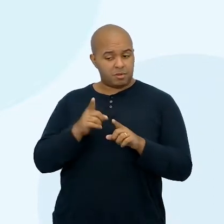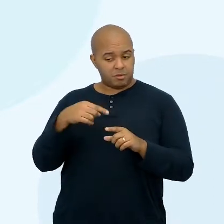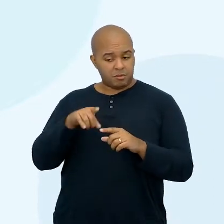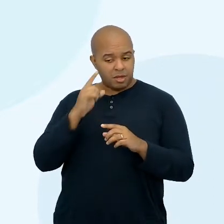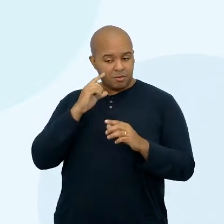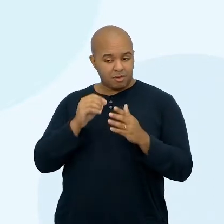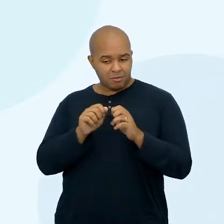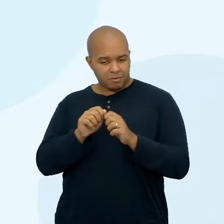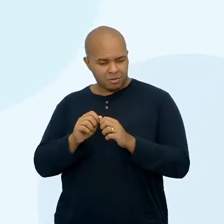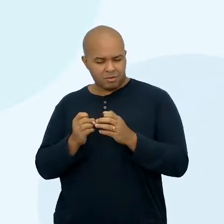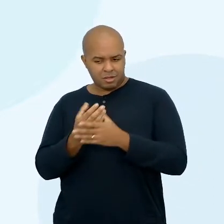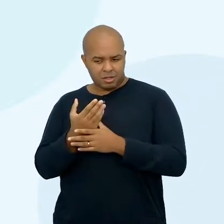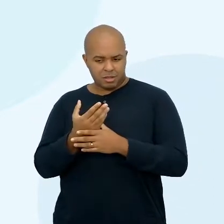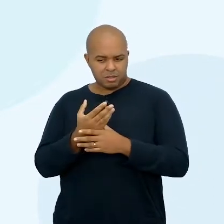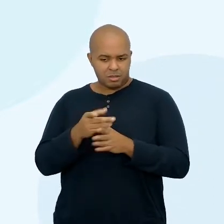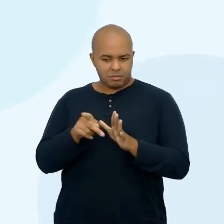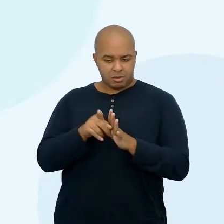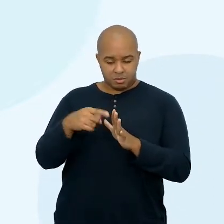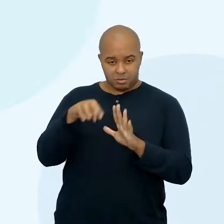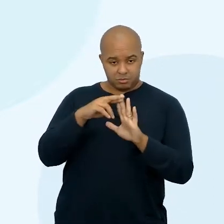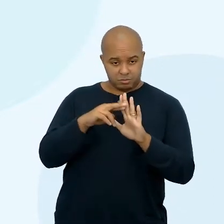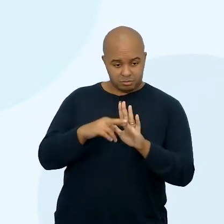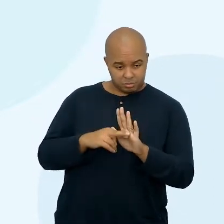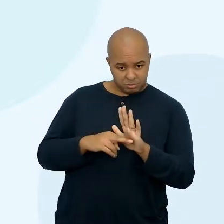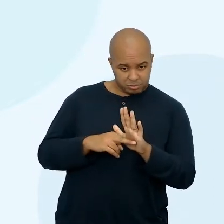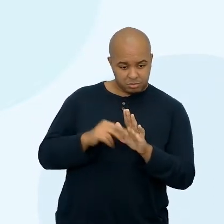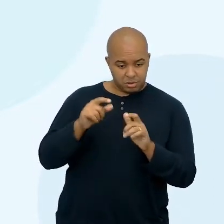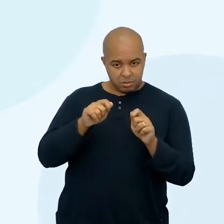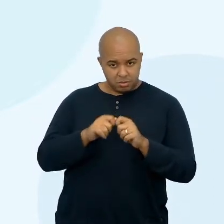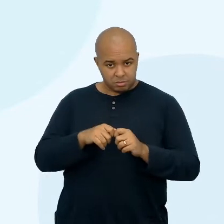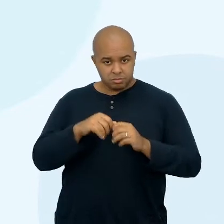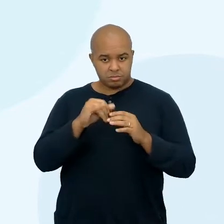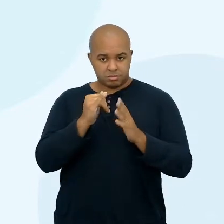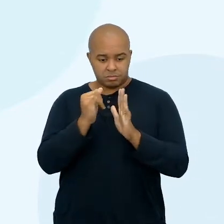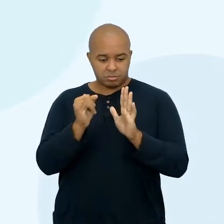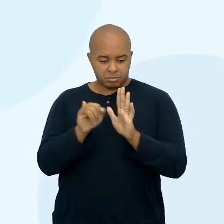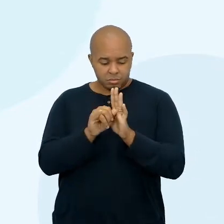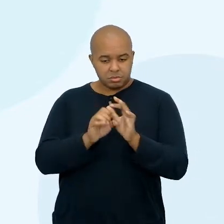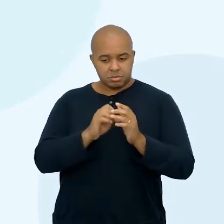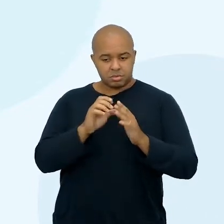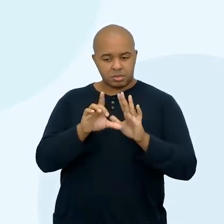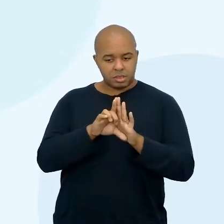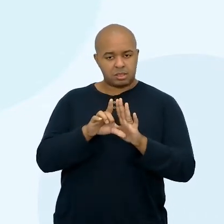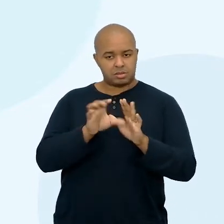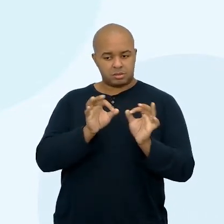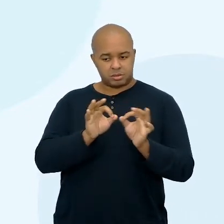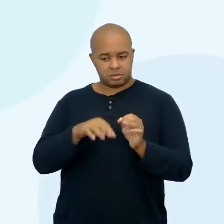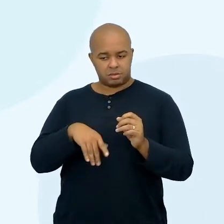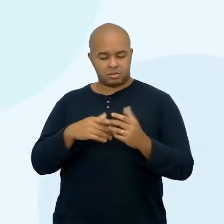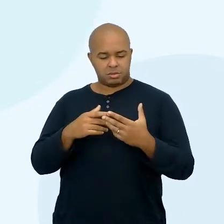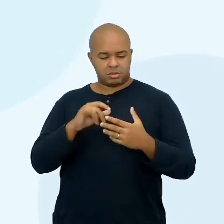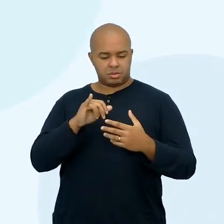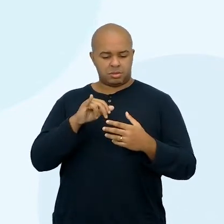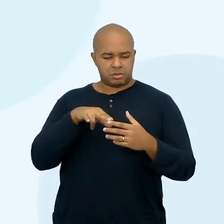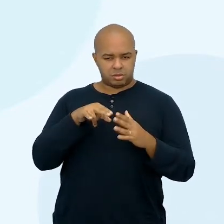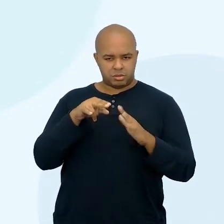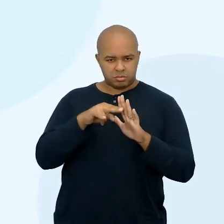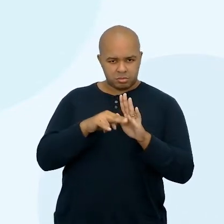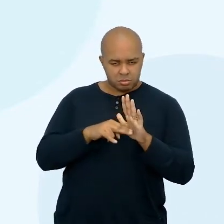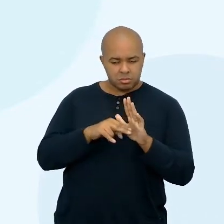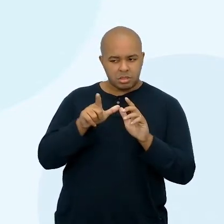escolhe os nossos representantes e esses representantes vão formular